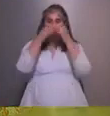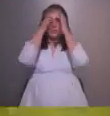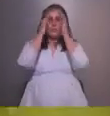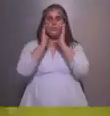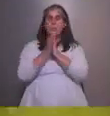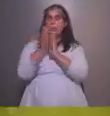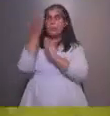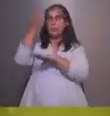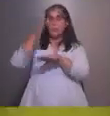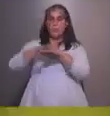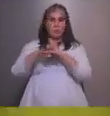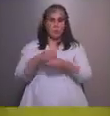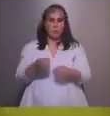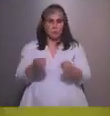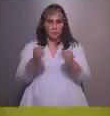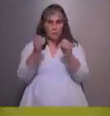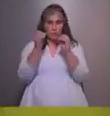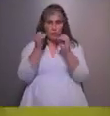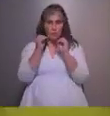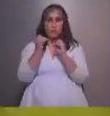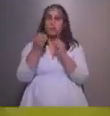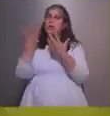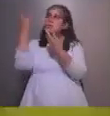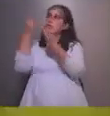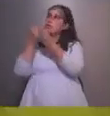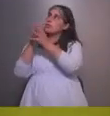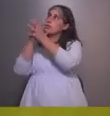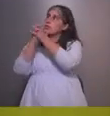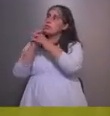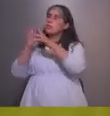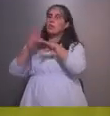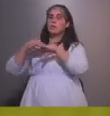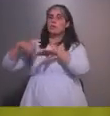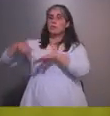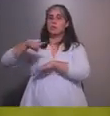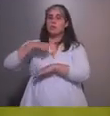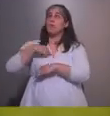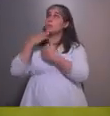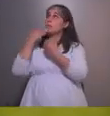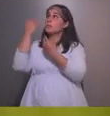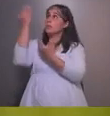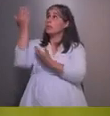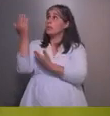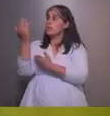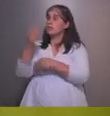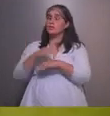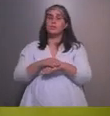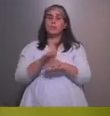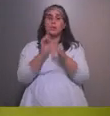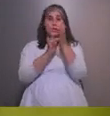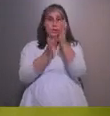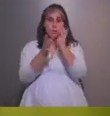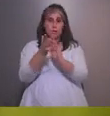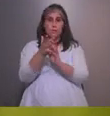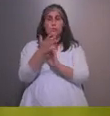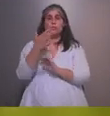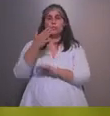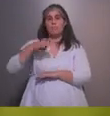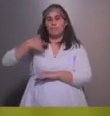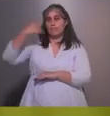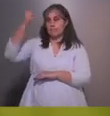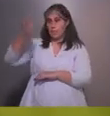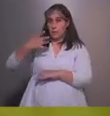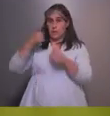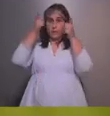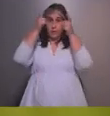Ó Maria, concebida sem pecado, rogai por nós. Ó meu Jesus, perdoai-nos e livrai-nos